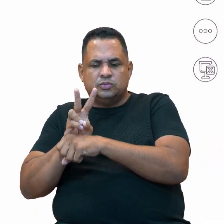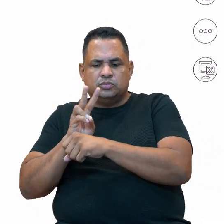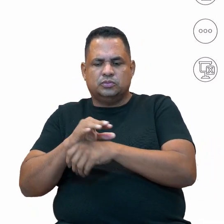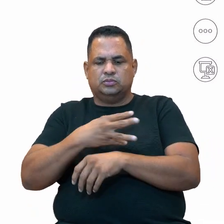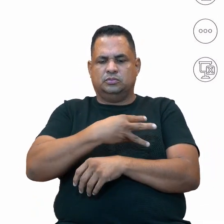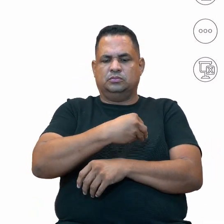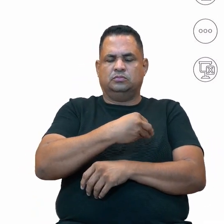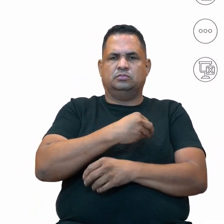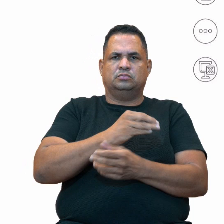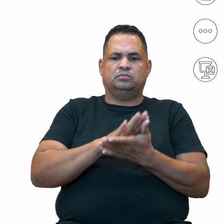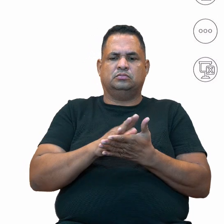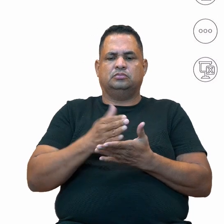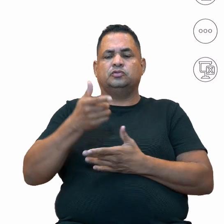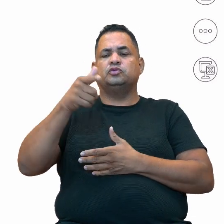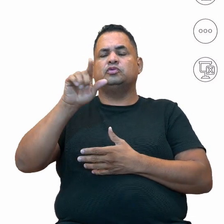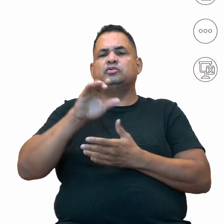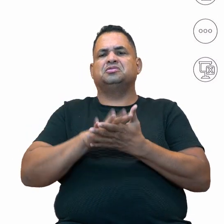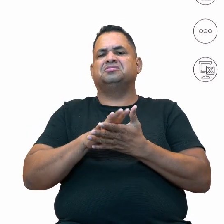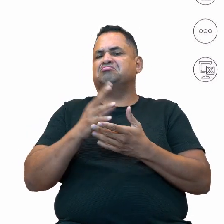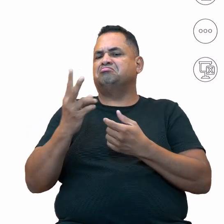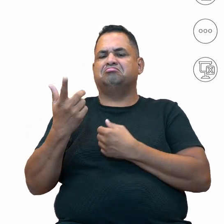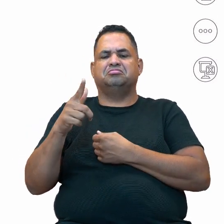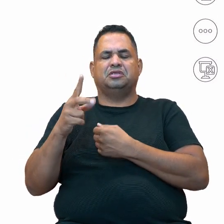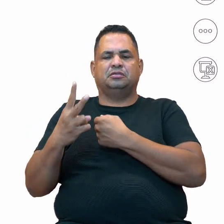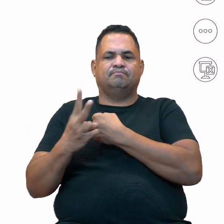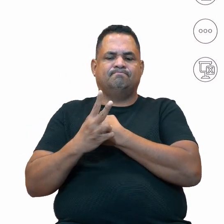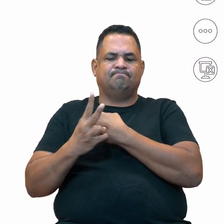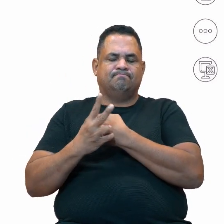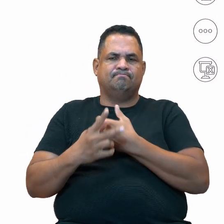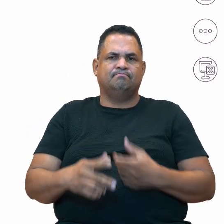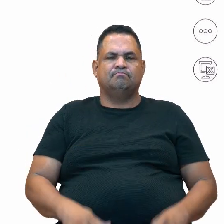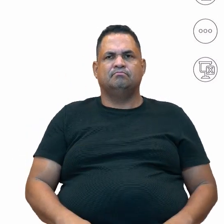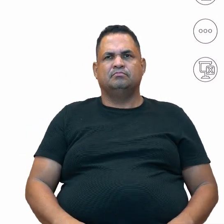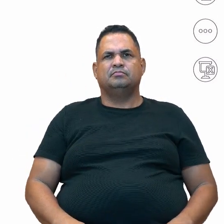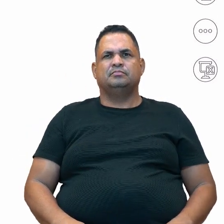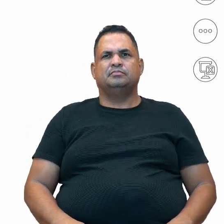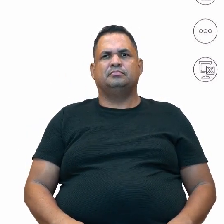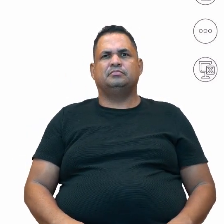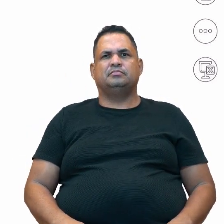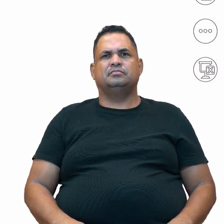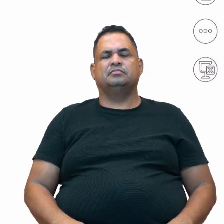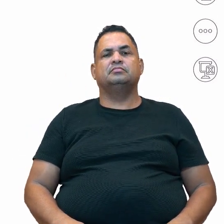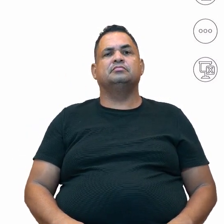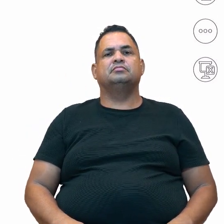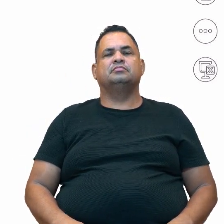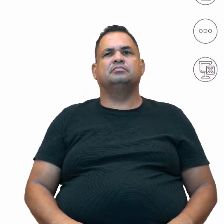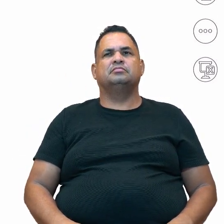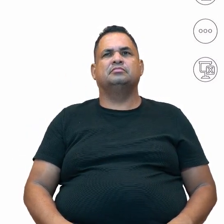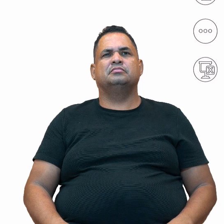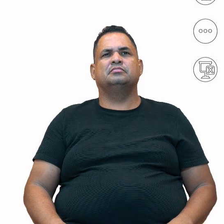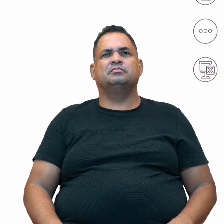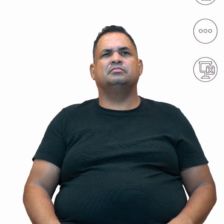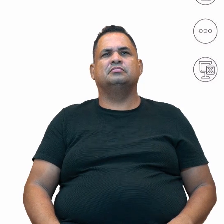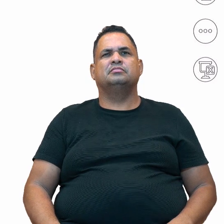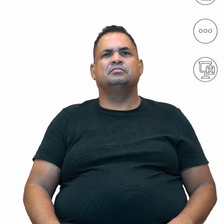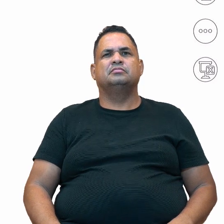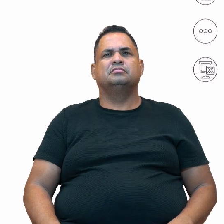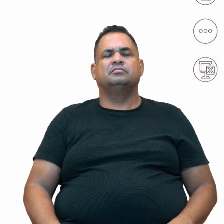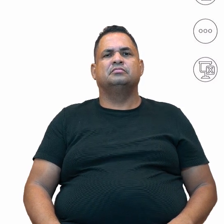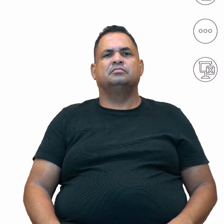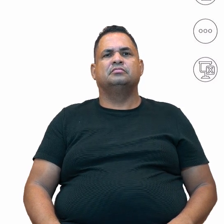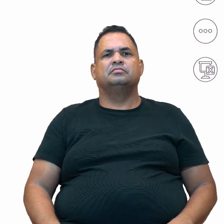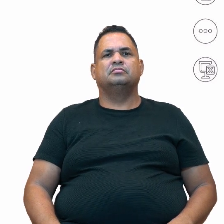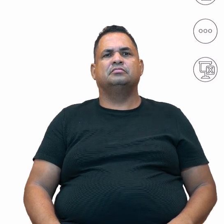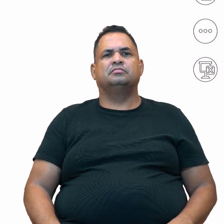são desprotegidos. Mas muitos animais vão ter que se virar mesmo na história, tá bom? E aí, aqui no caso